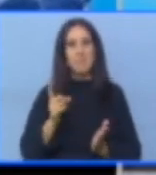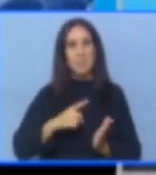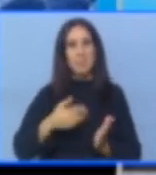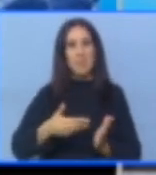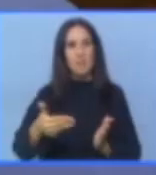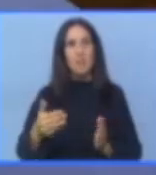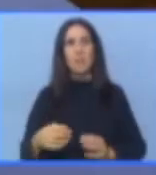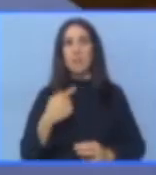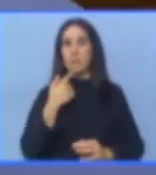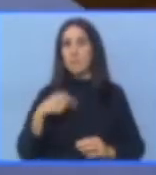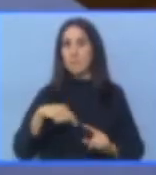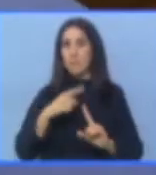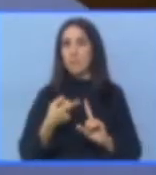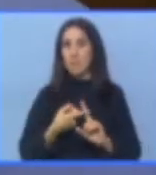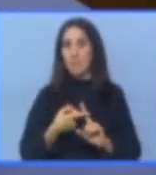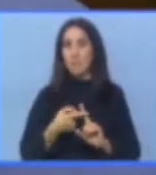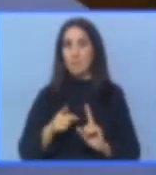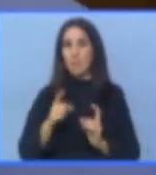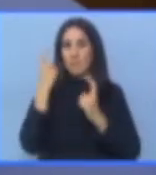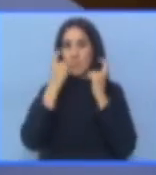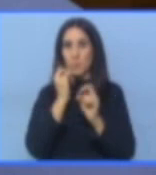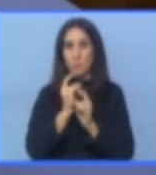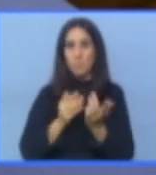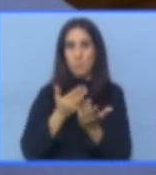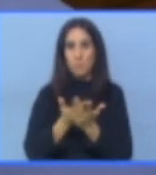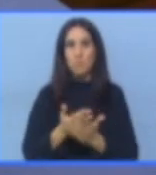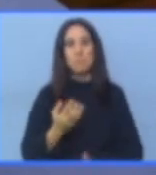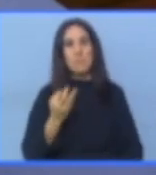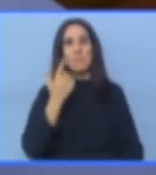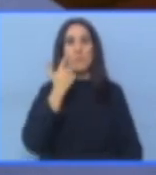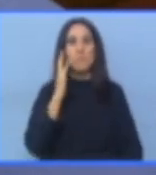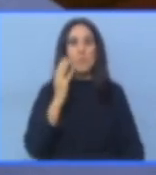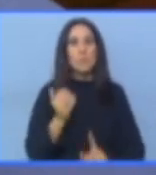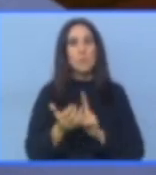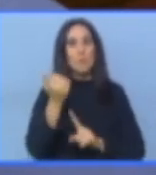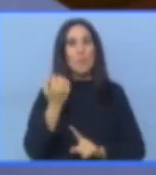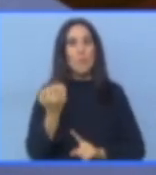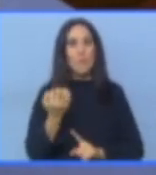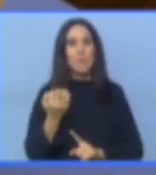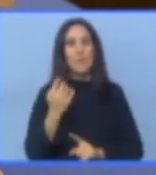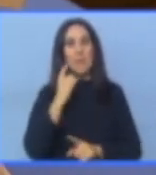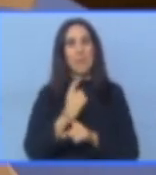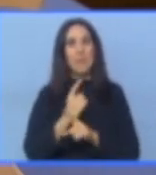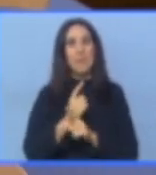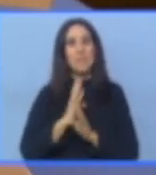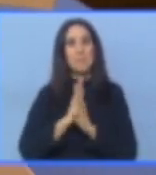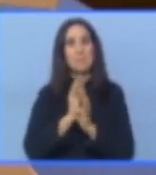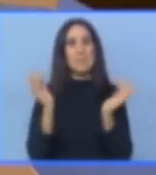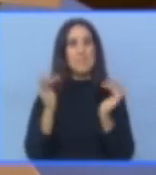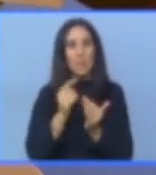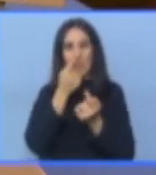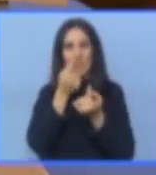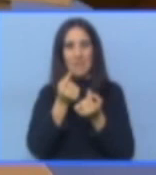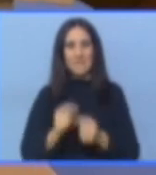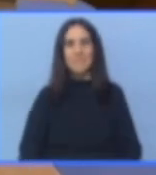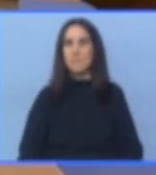Disse que este ano já poderá propor outra reflexão? Sim. Vamos ver se conseguimos também realizar, no contexto da peregrinação, qualquer coisa de semelhante.